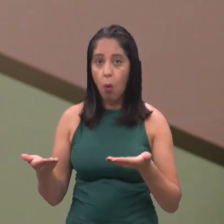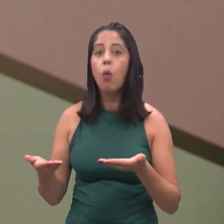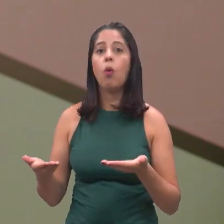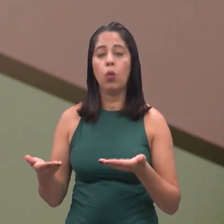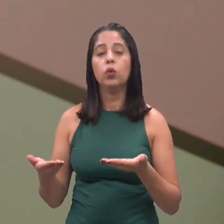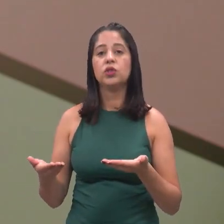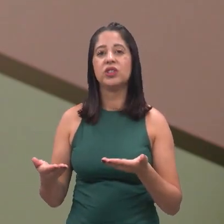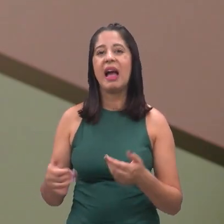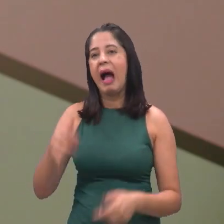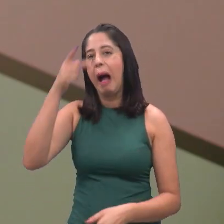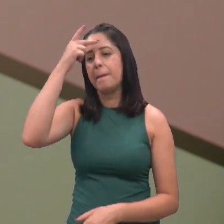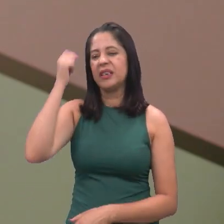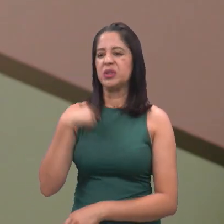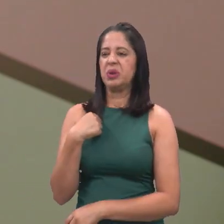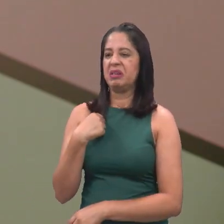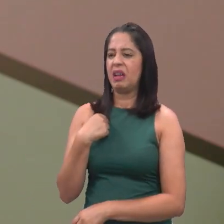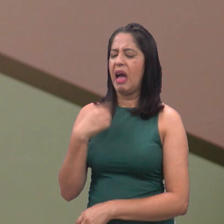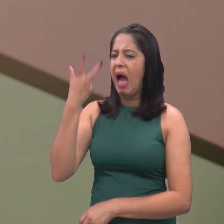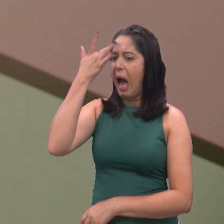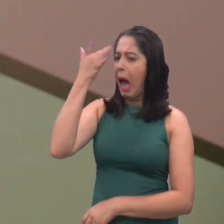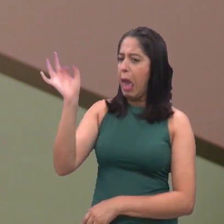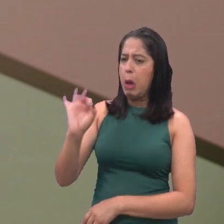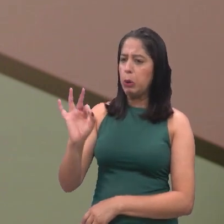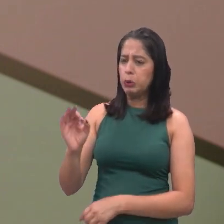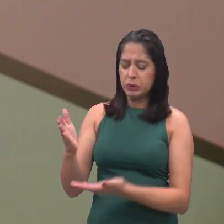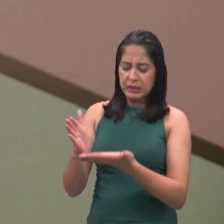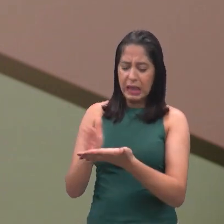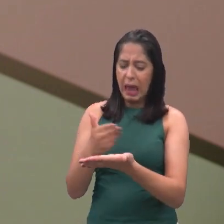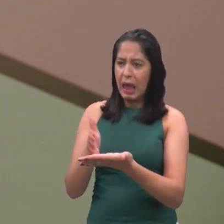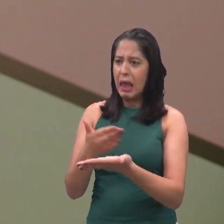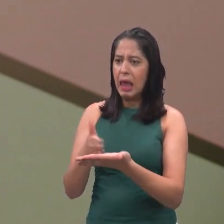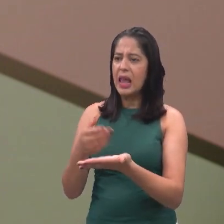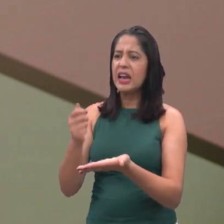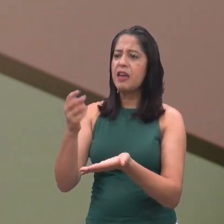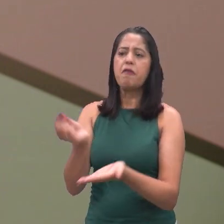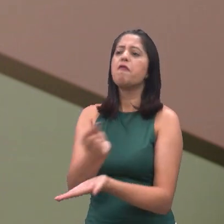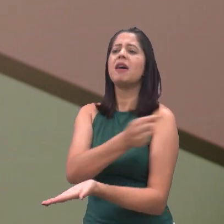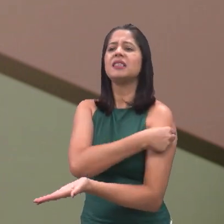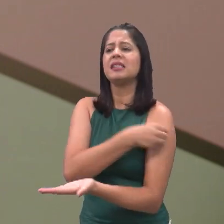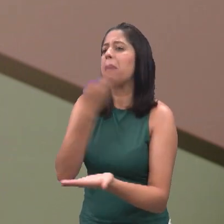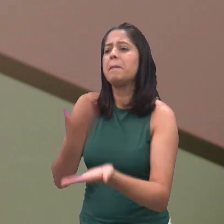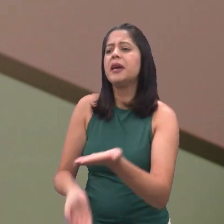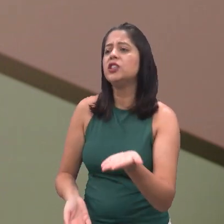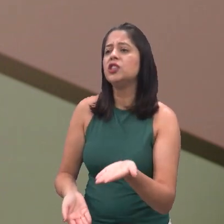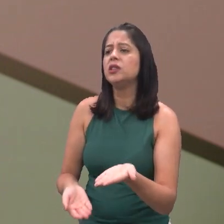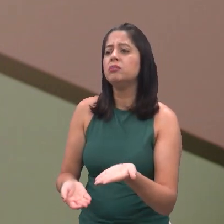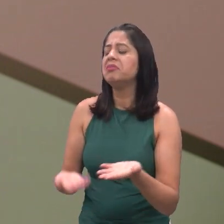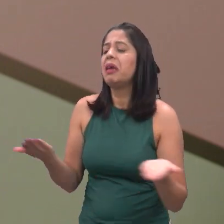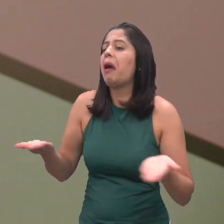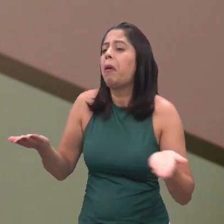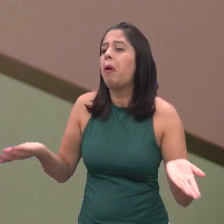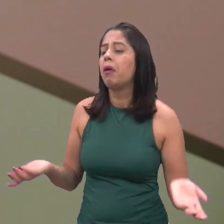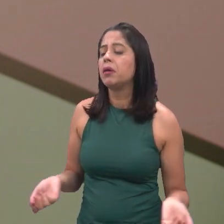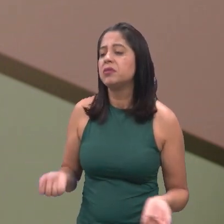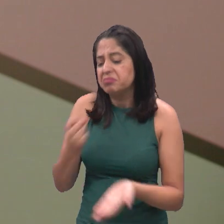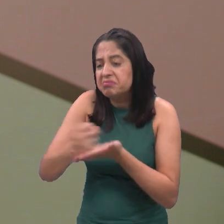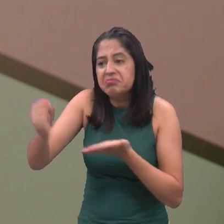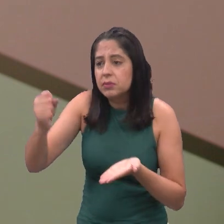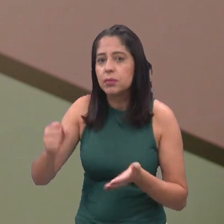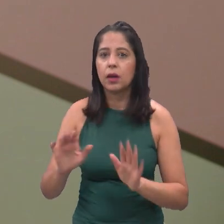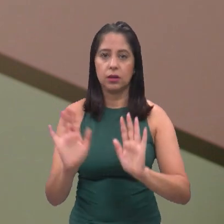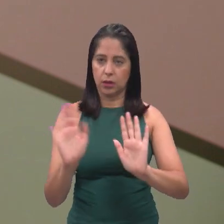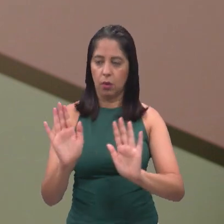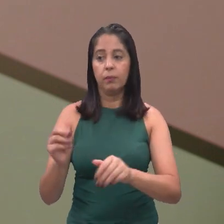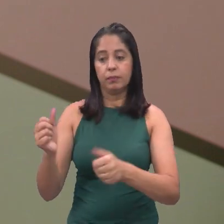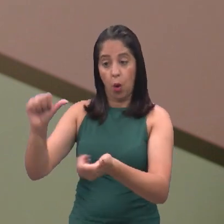paciente que fala, eu não sei mais nem onde está a minha carteira de vacina, eu perdi, o que eu faço? Então, você procura a UBS mais próxima